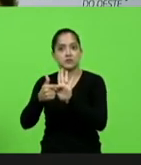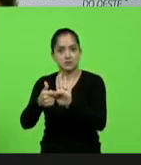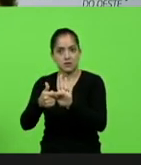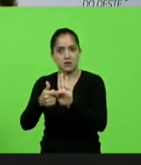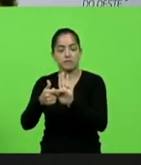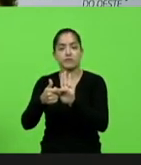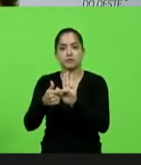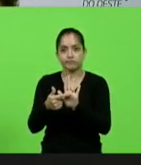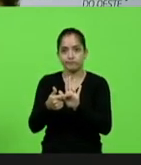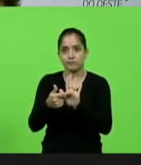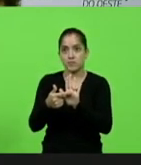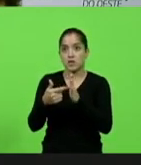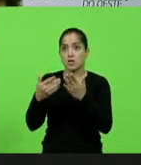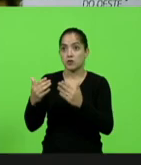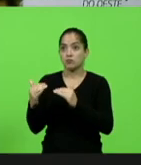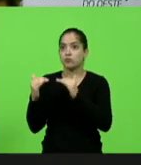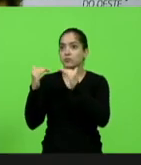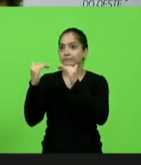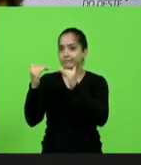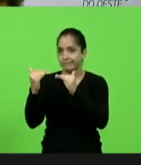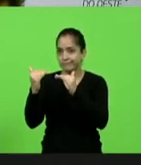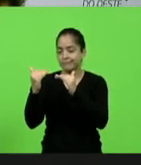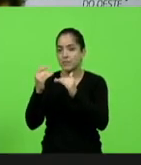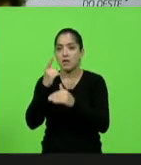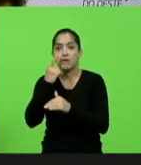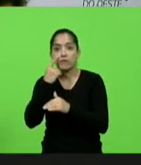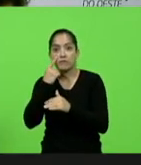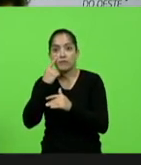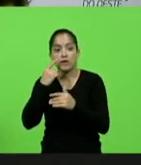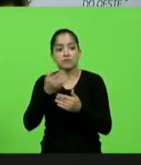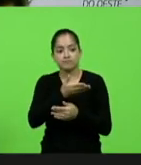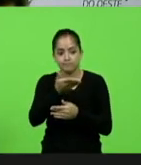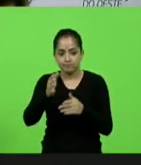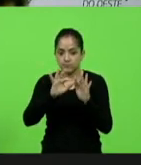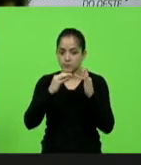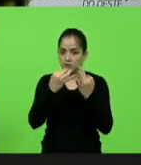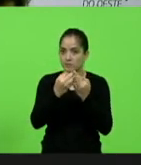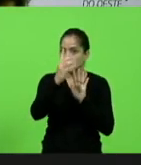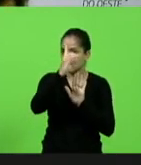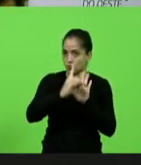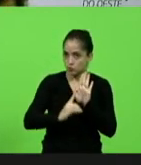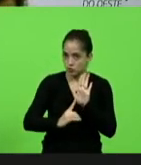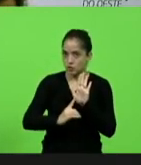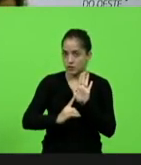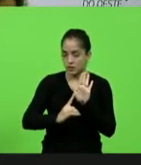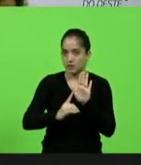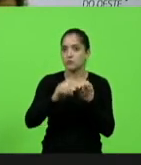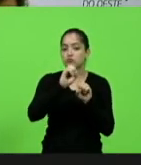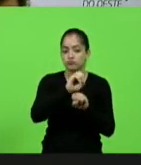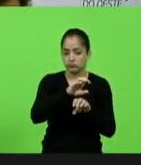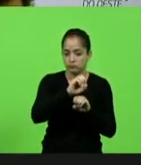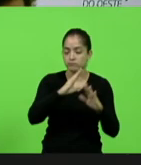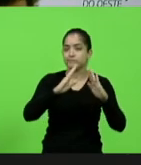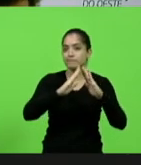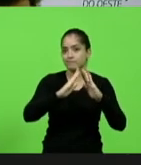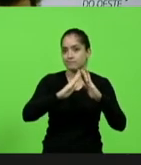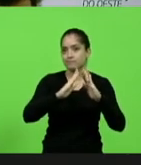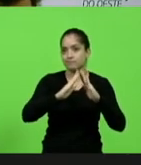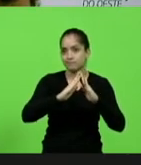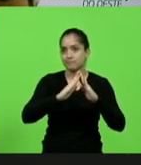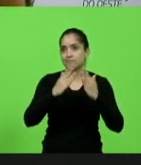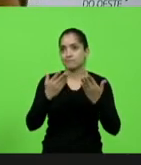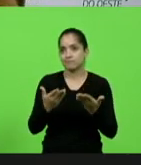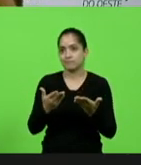poderá rever o entendimento e dar às famílias o direito de aplicar o ensino domiciliar pela